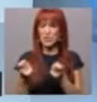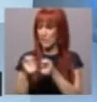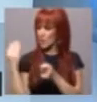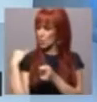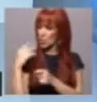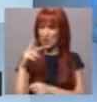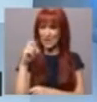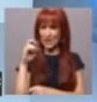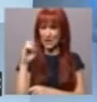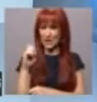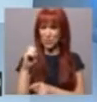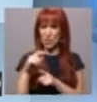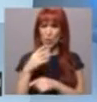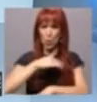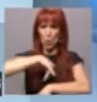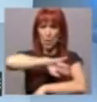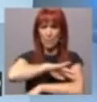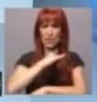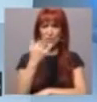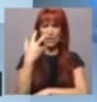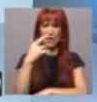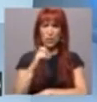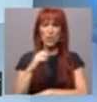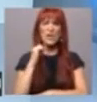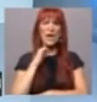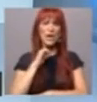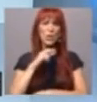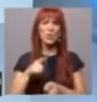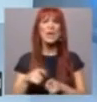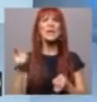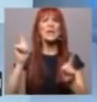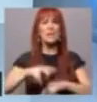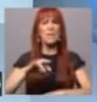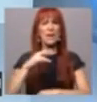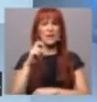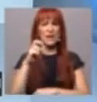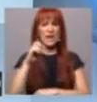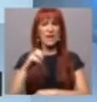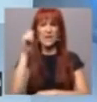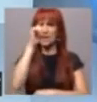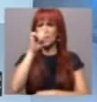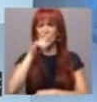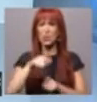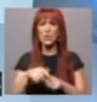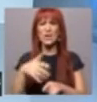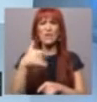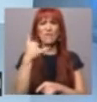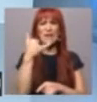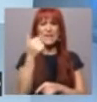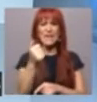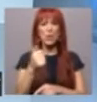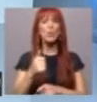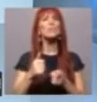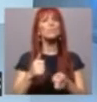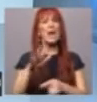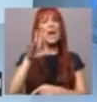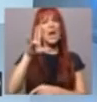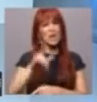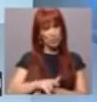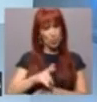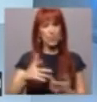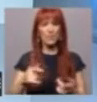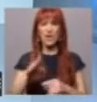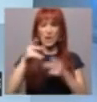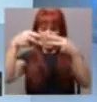litoral, 30 graus para Coimbra, 28 graus para Leiria, também 30 graus para Santarém e 25 graus para Lisboa.